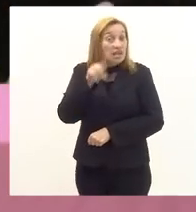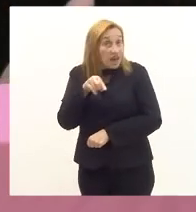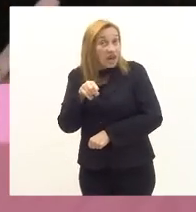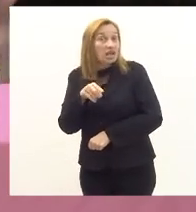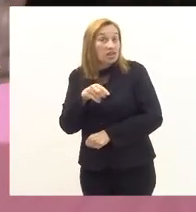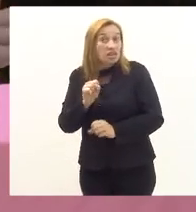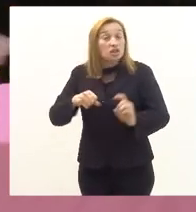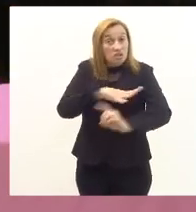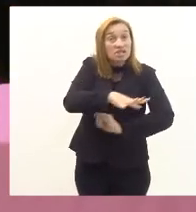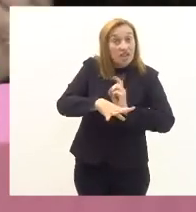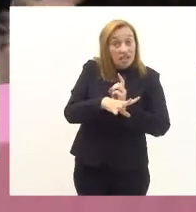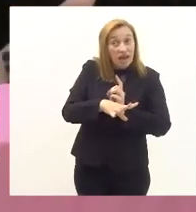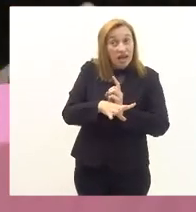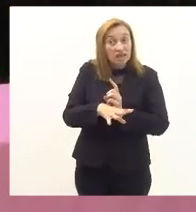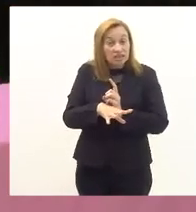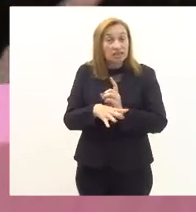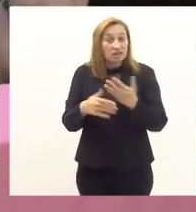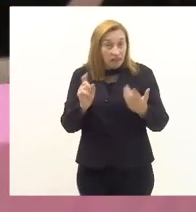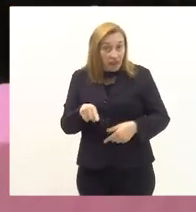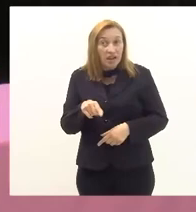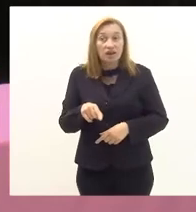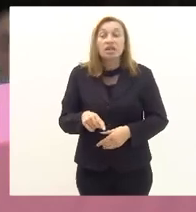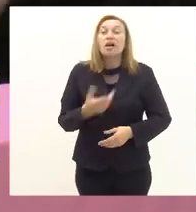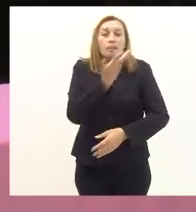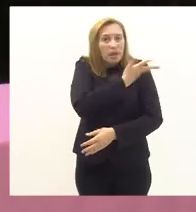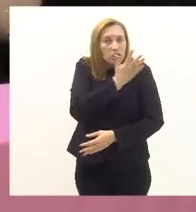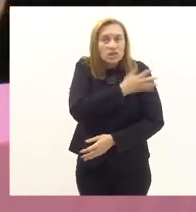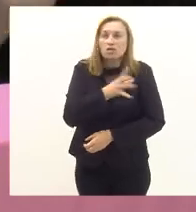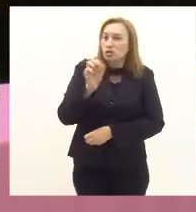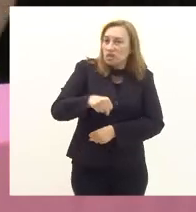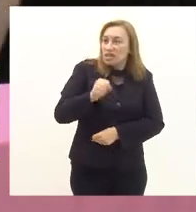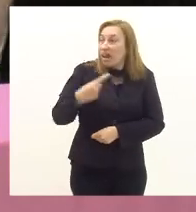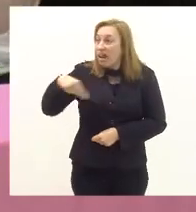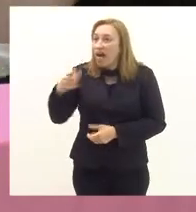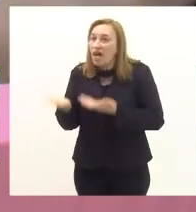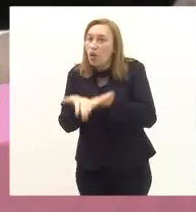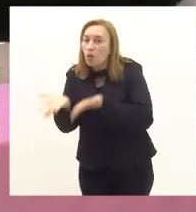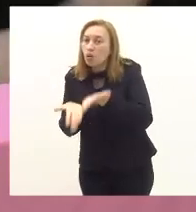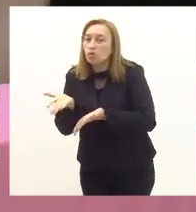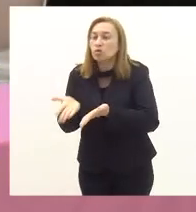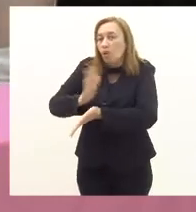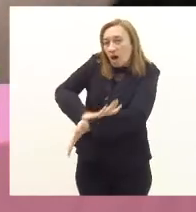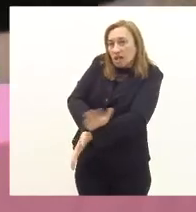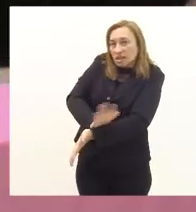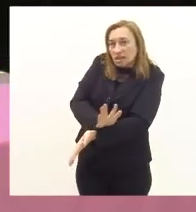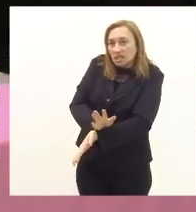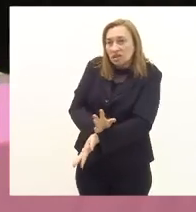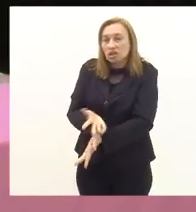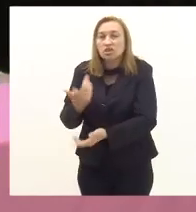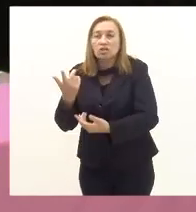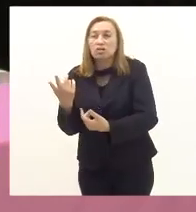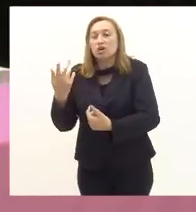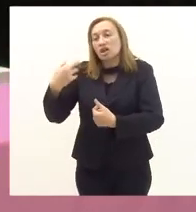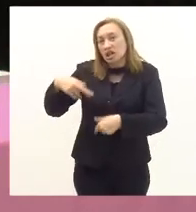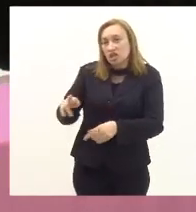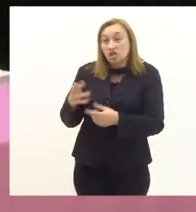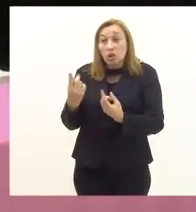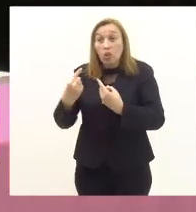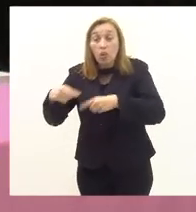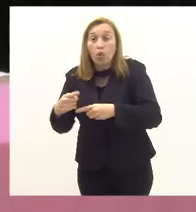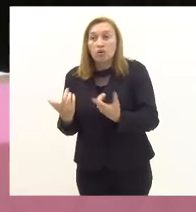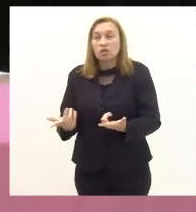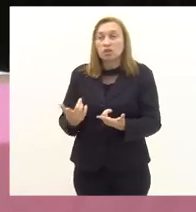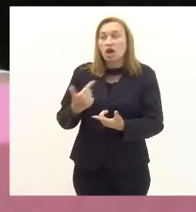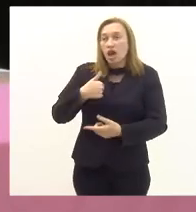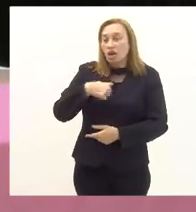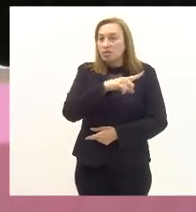A sociedade bate mesmo. É preconceituosa. Eu, lá eu cuido também de racismo, de intolerância religiosa. Eu estou vindo de